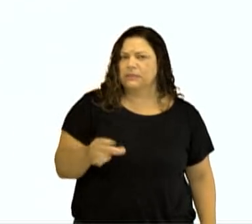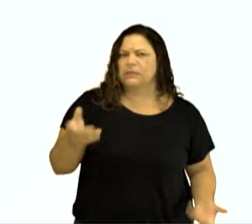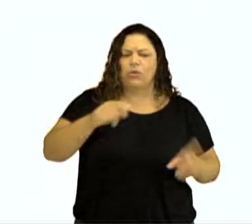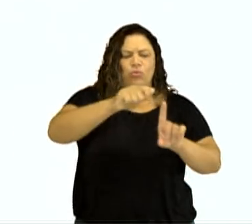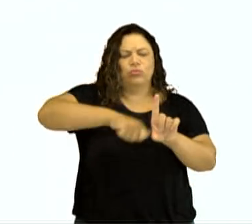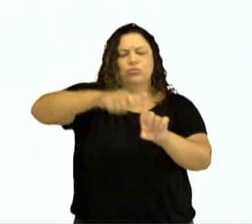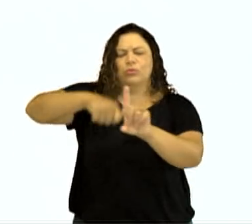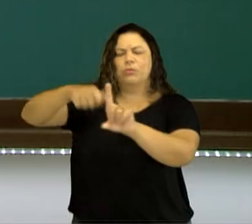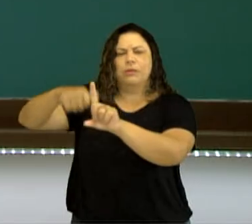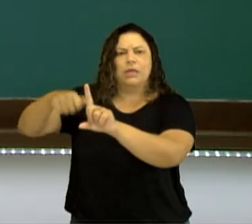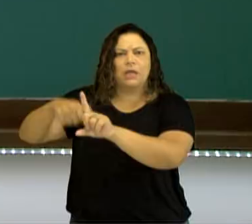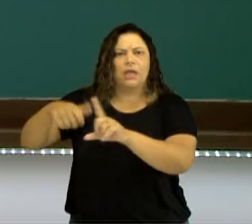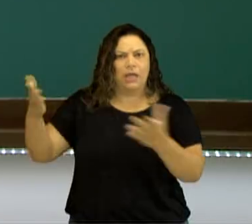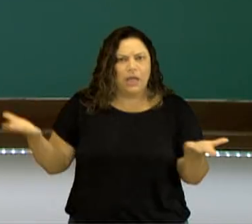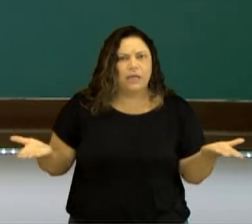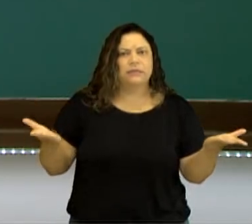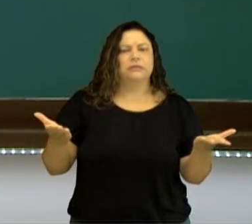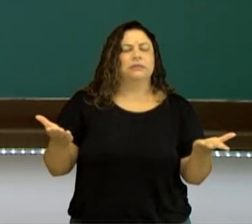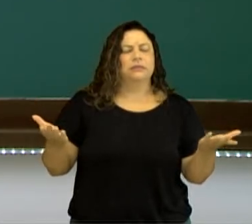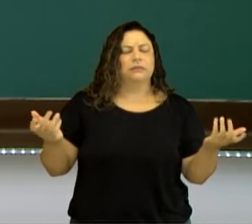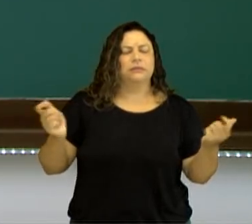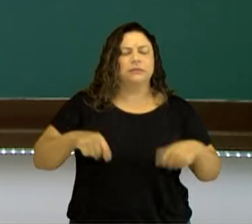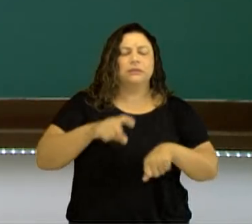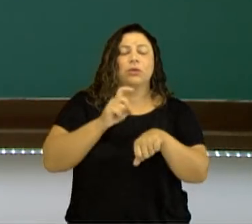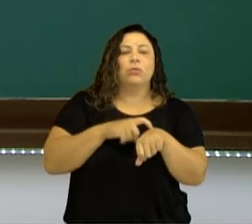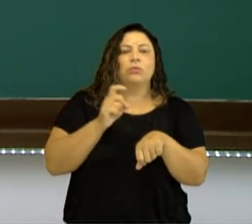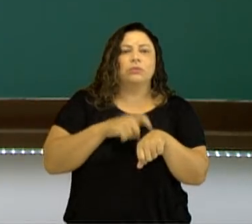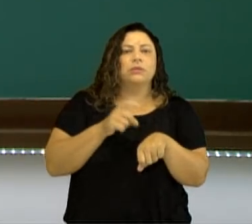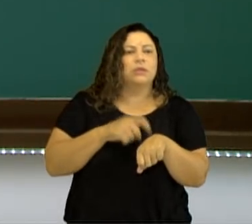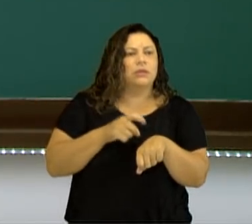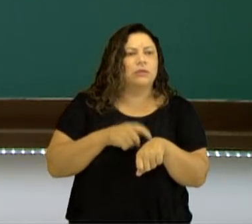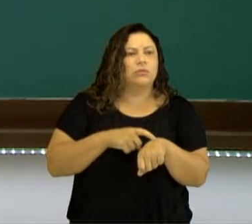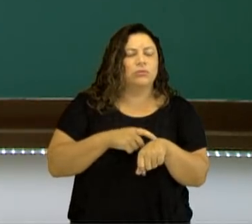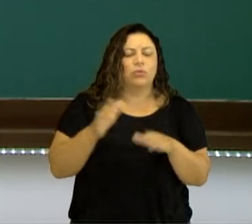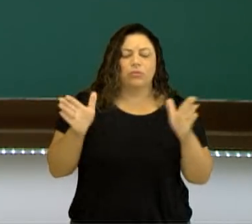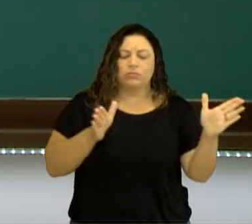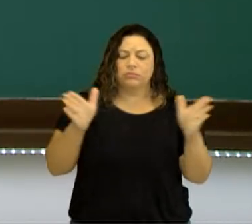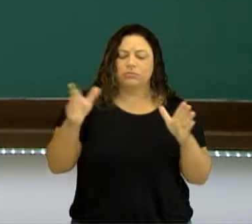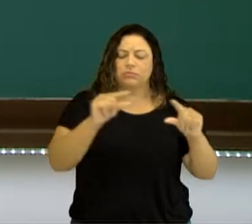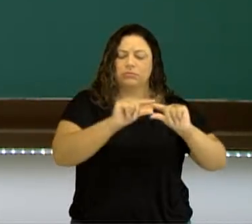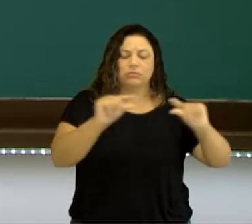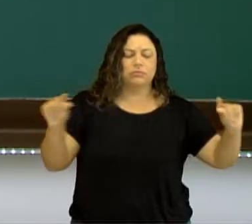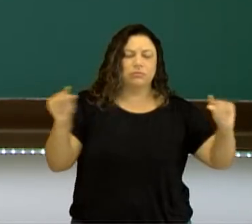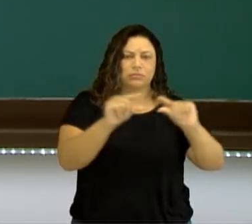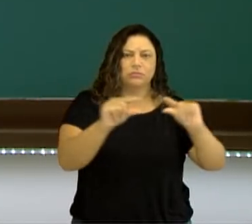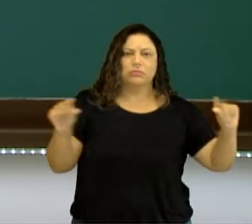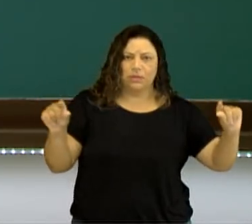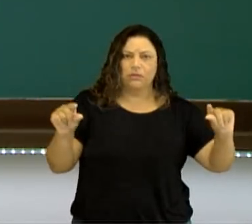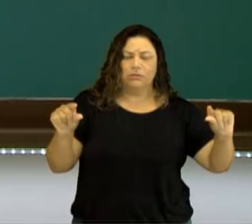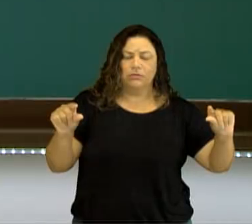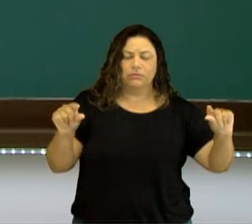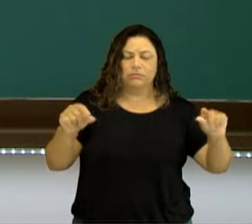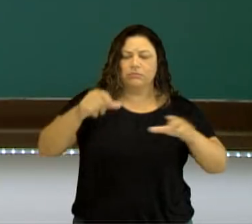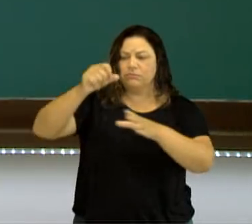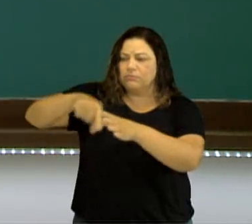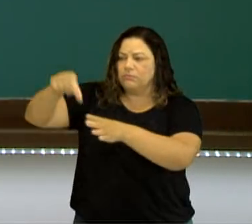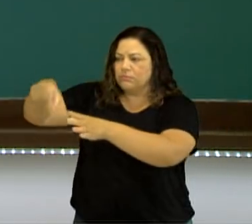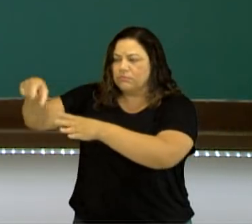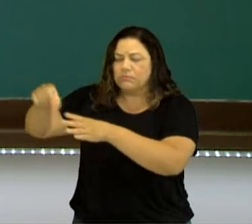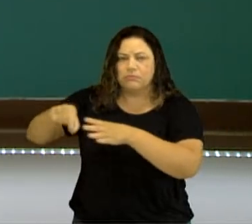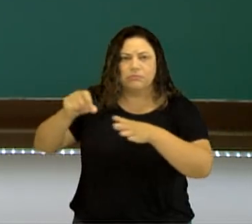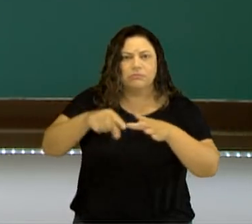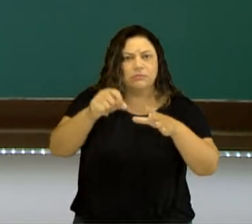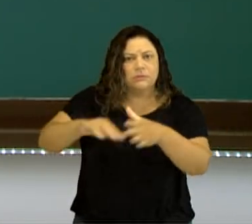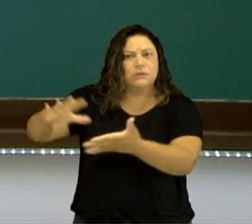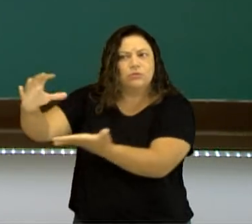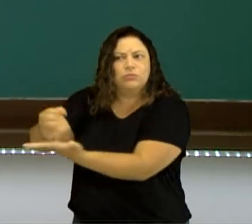meses de colheita e plantio, né? Então, esse intervalo de tempo onde colheita e plantio se sobrepõem, acontecem ao